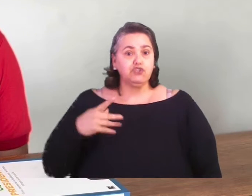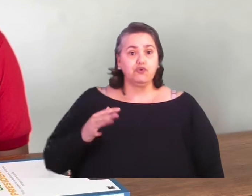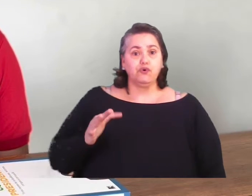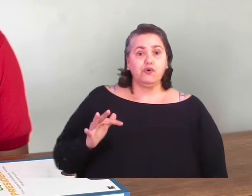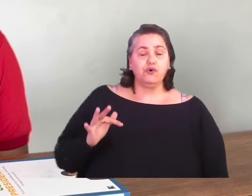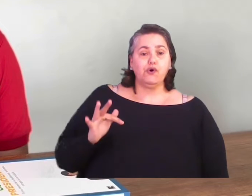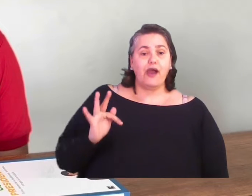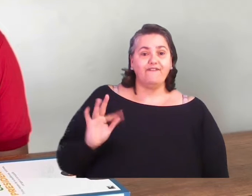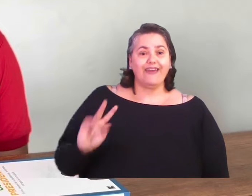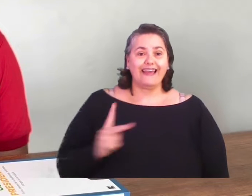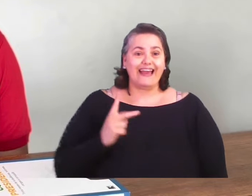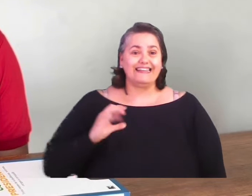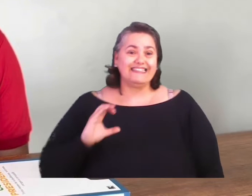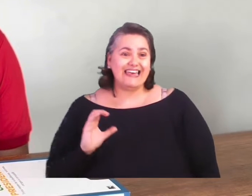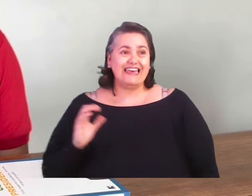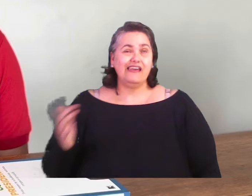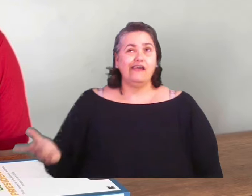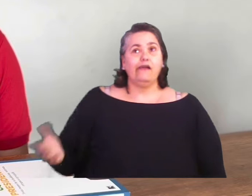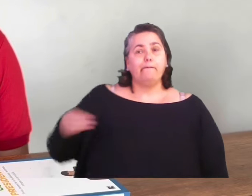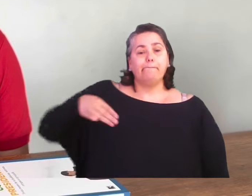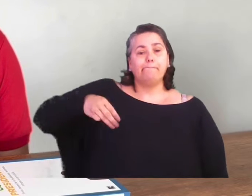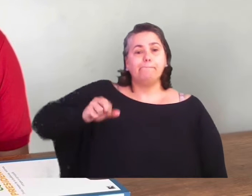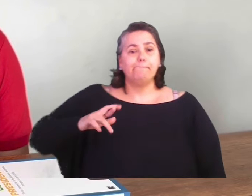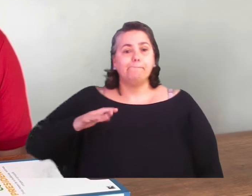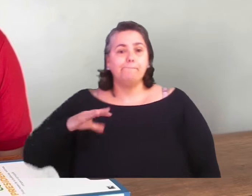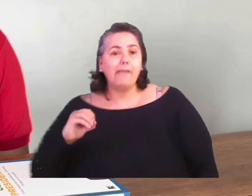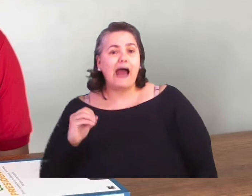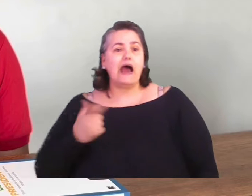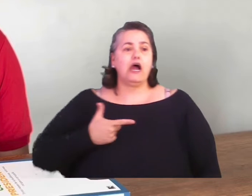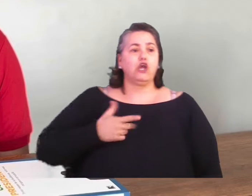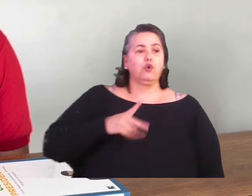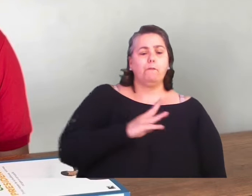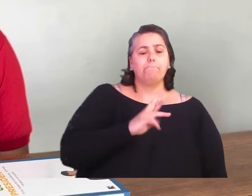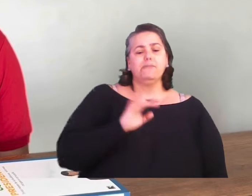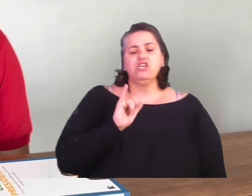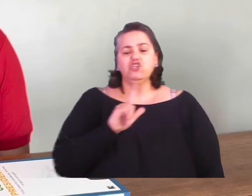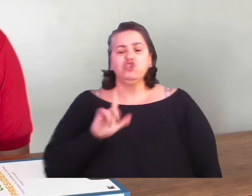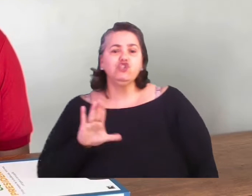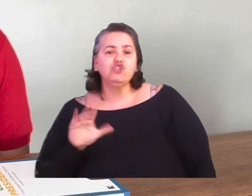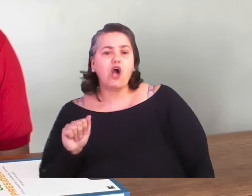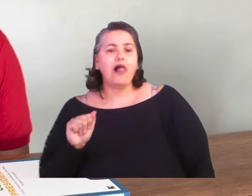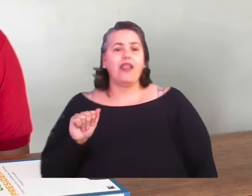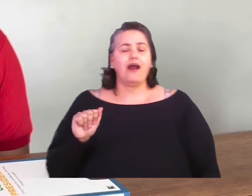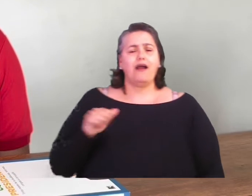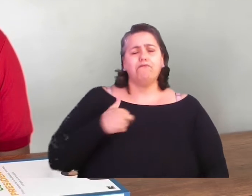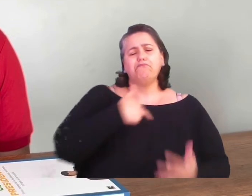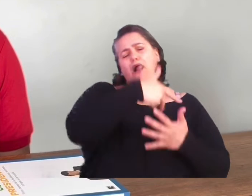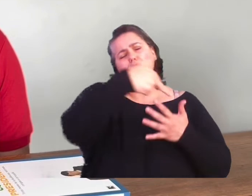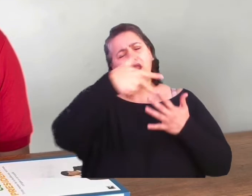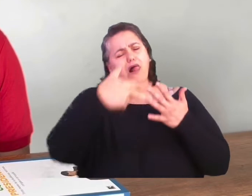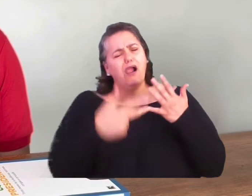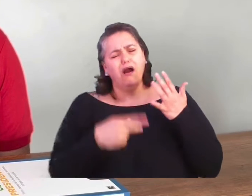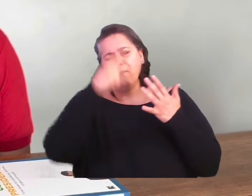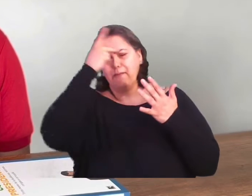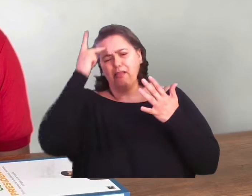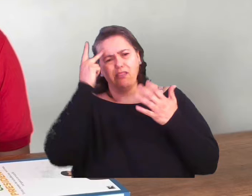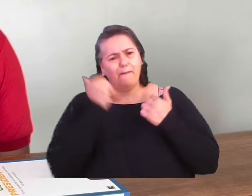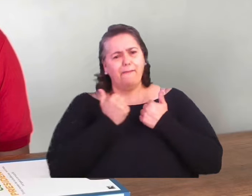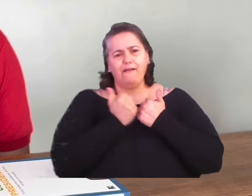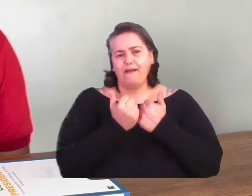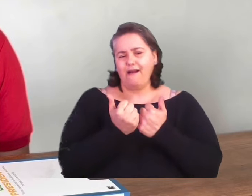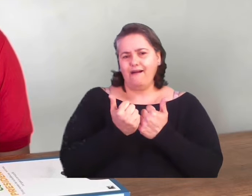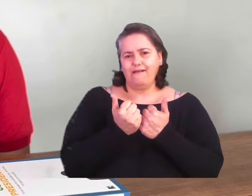Fernando Henrique Cardoso, Mário Covas, Leonel Brizola e tantos outros